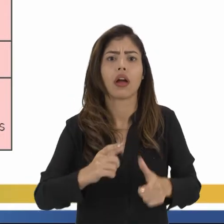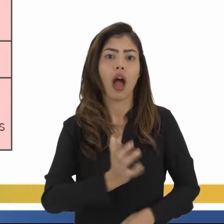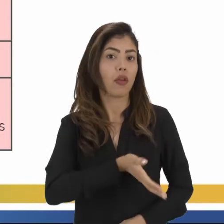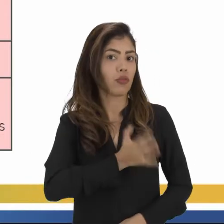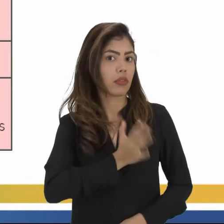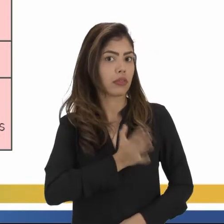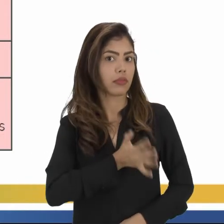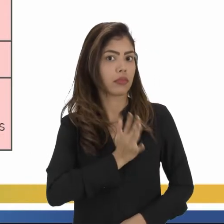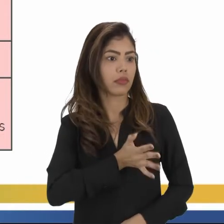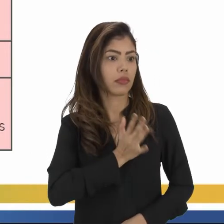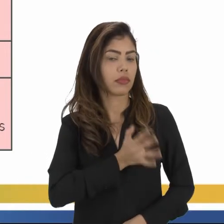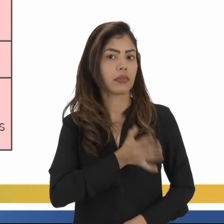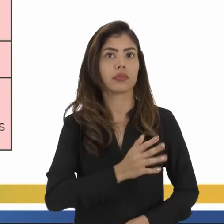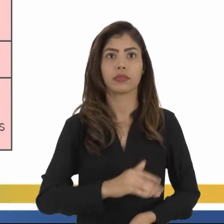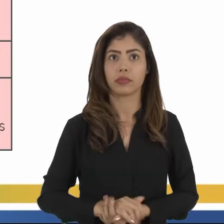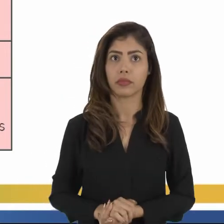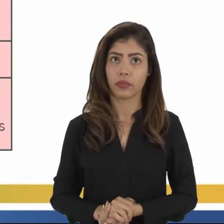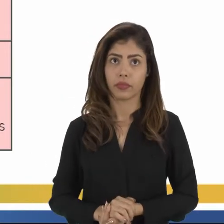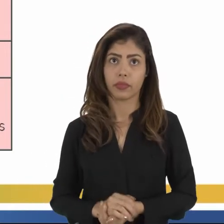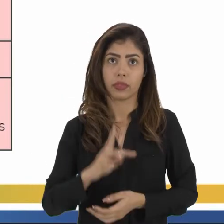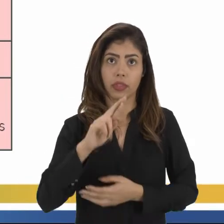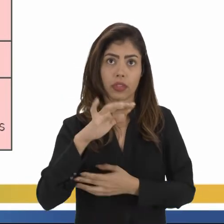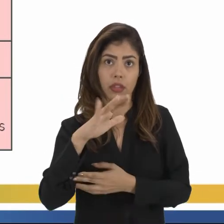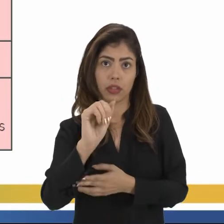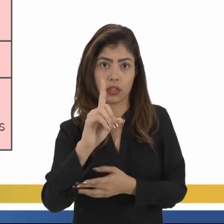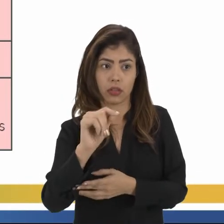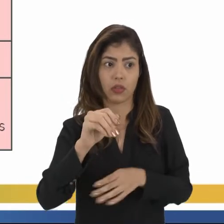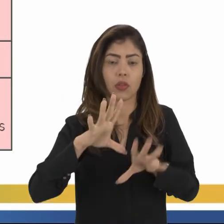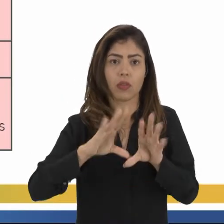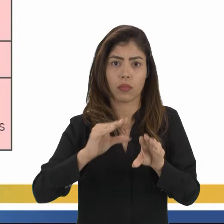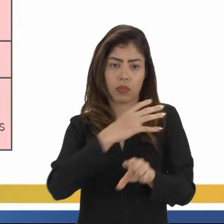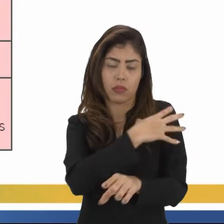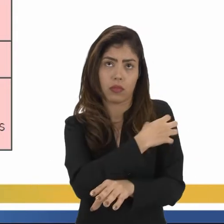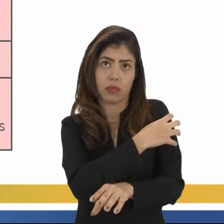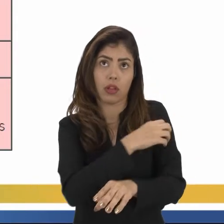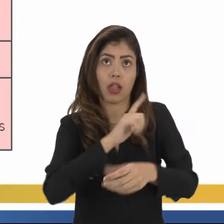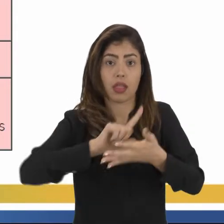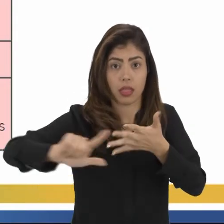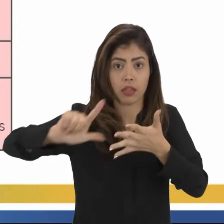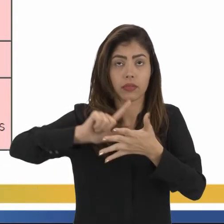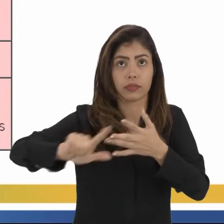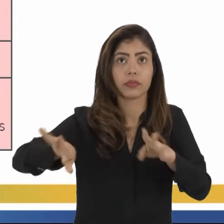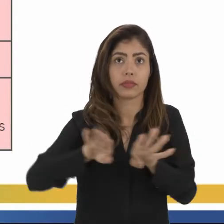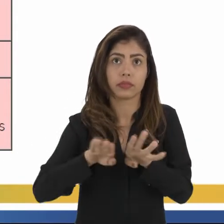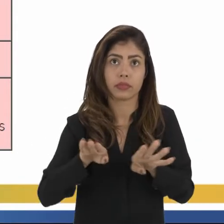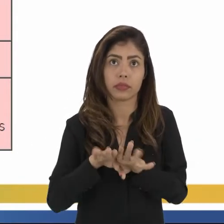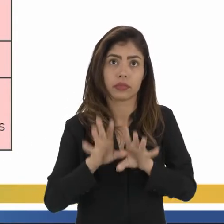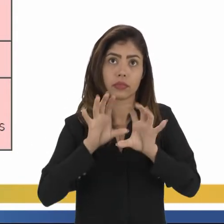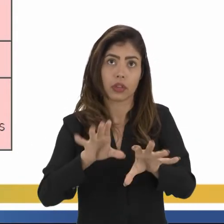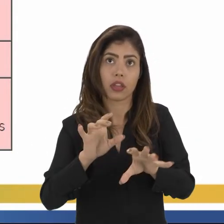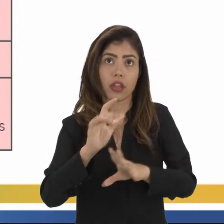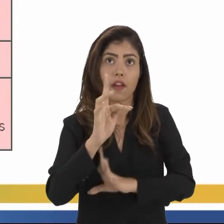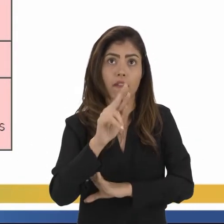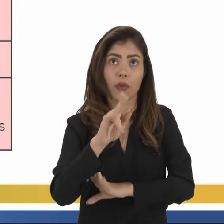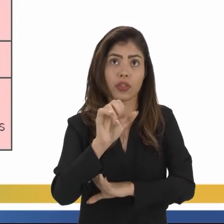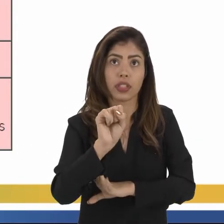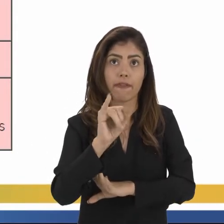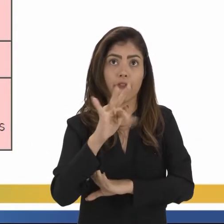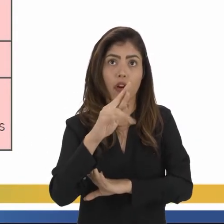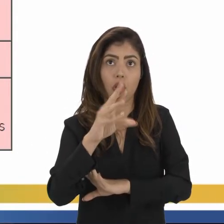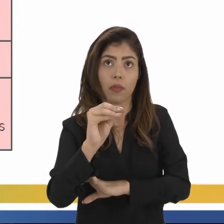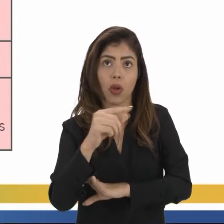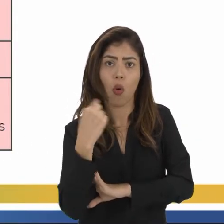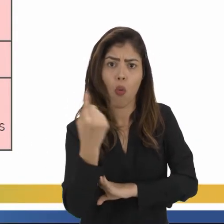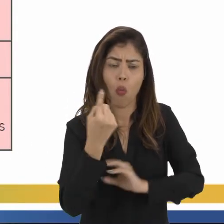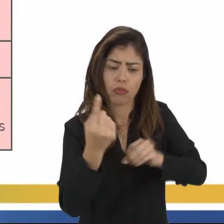no coração. E o tecido muscular não estriado, ou liso, suas células são fusiformes, com um